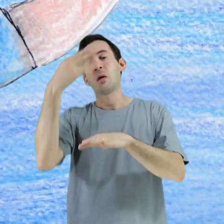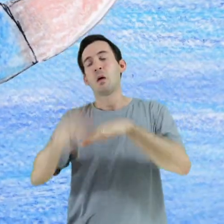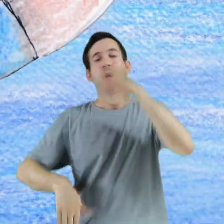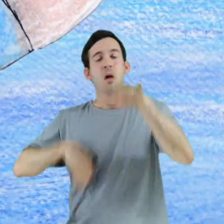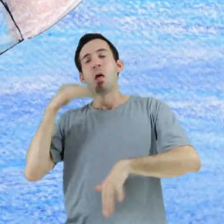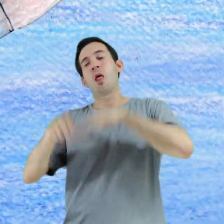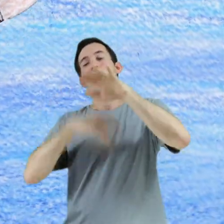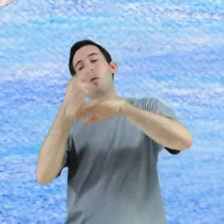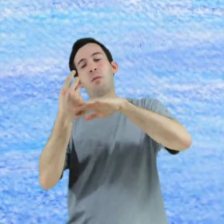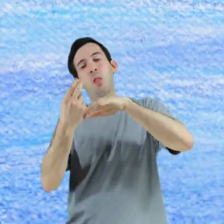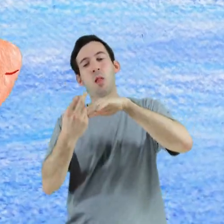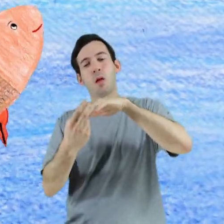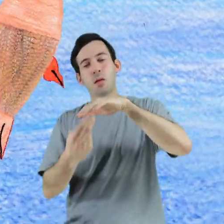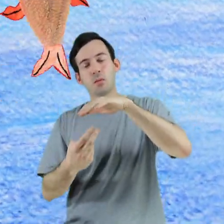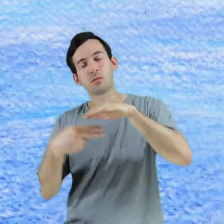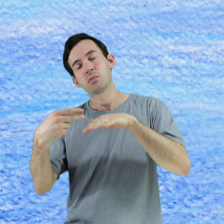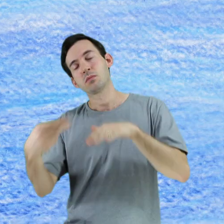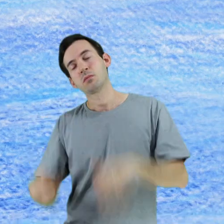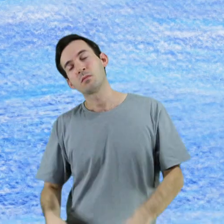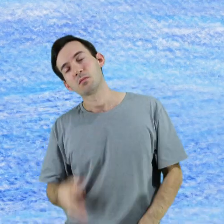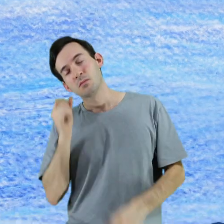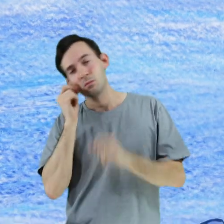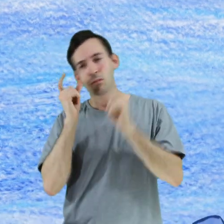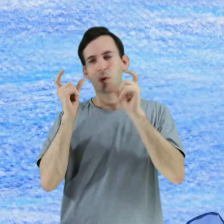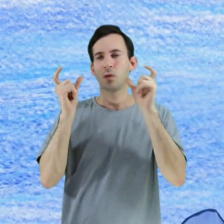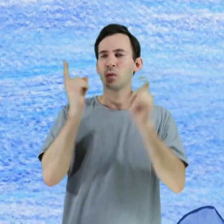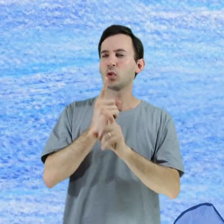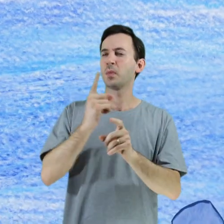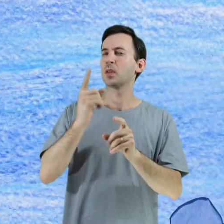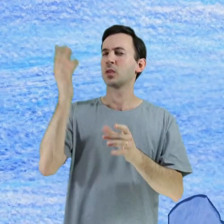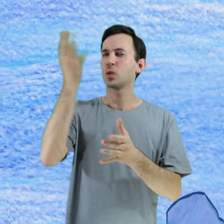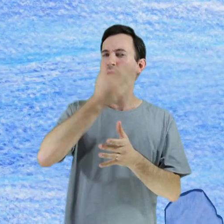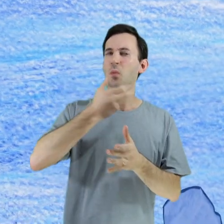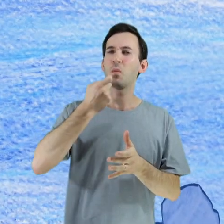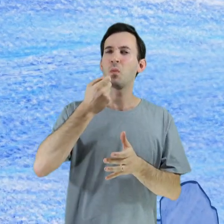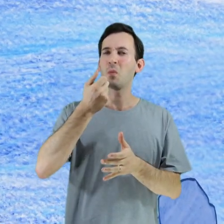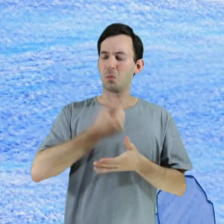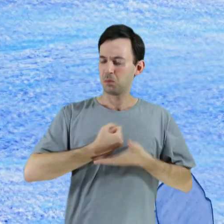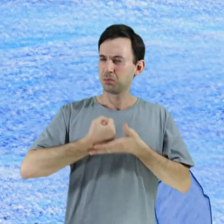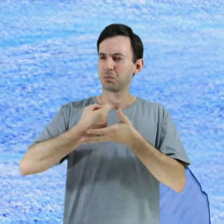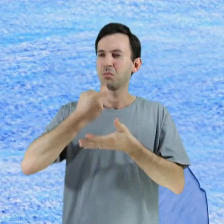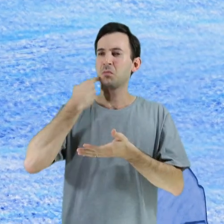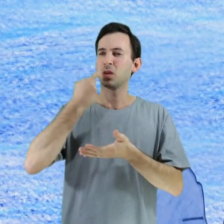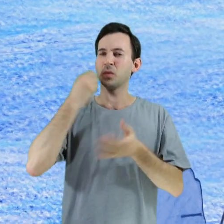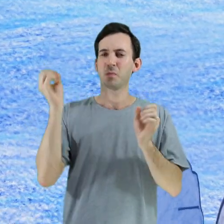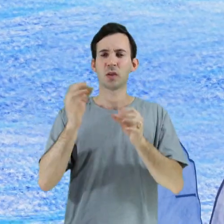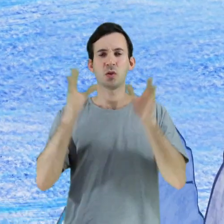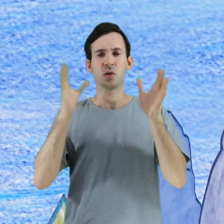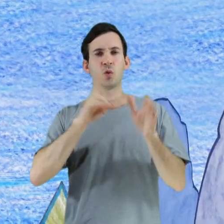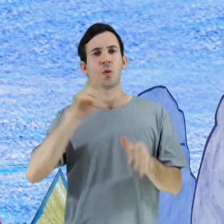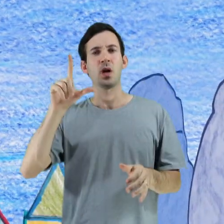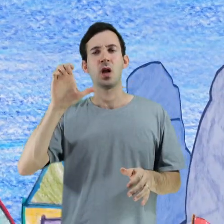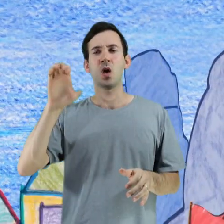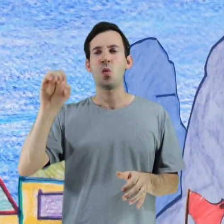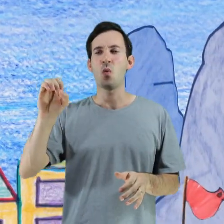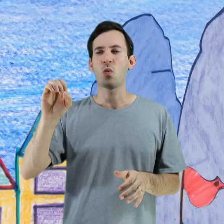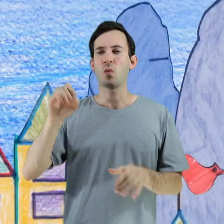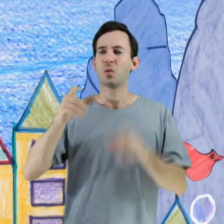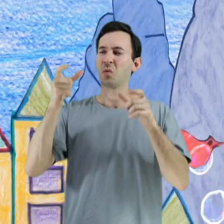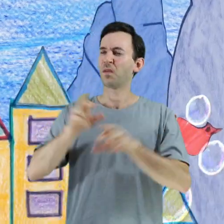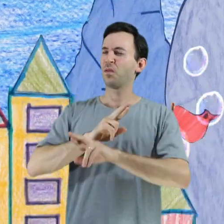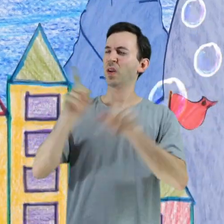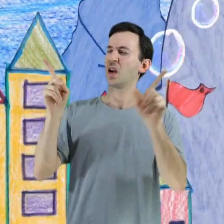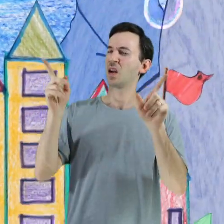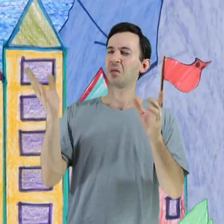e desmaiou de tanto nadar. Ao acordar, descobre que foi salvo por um peixe mágico chamado Léo. E está num